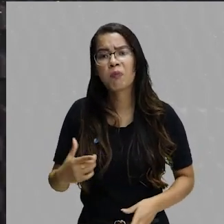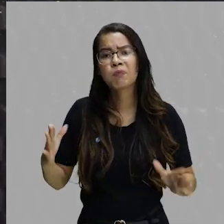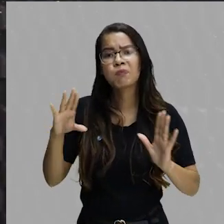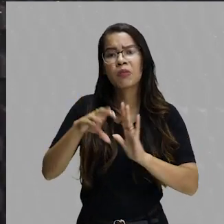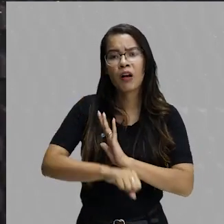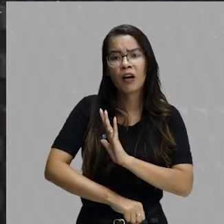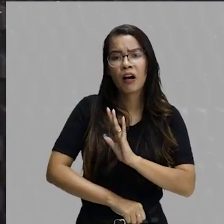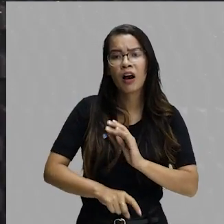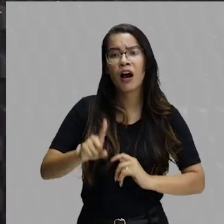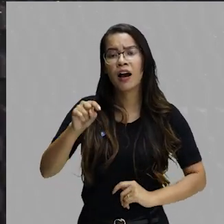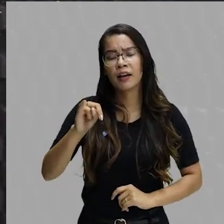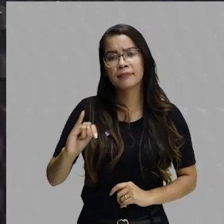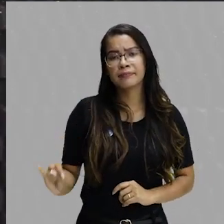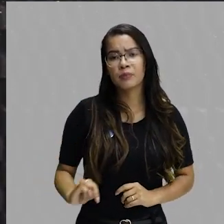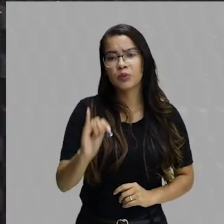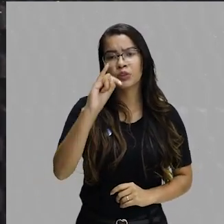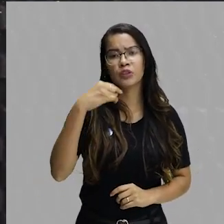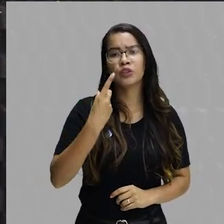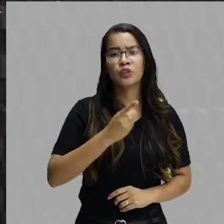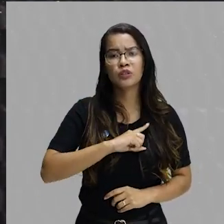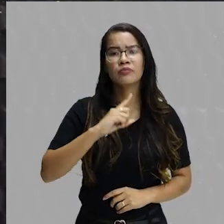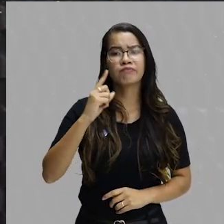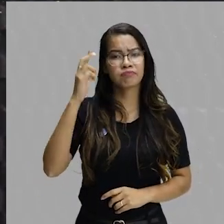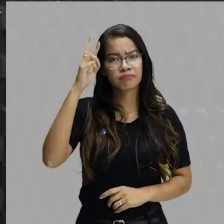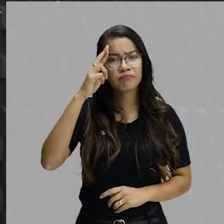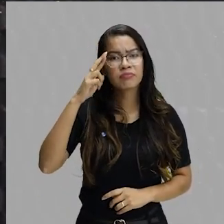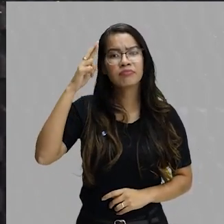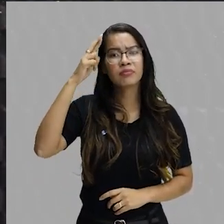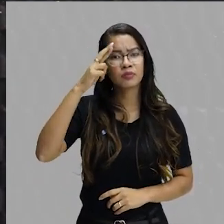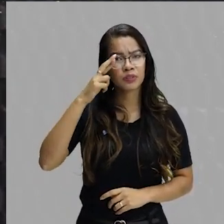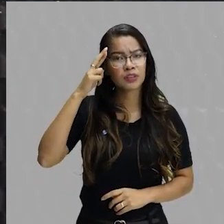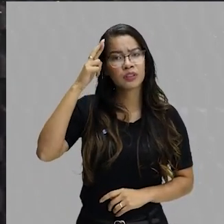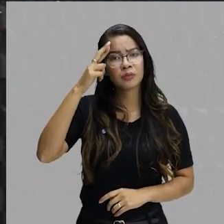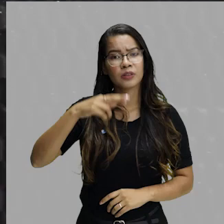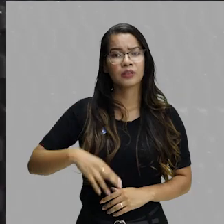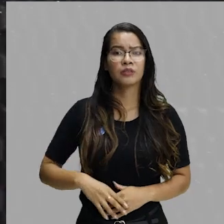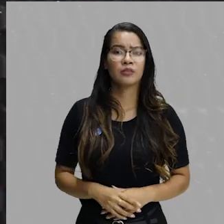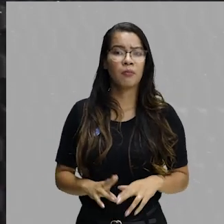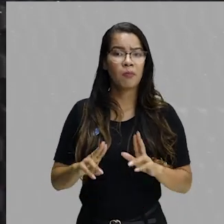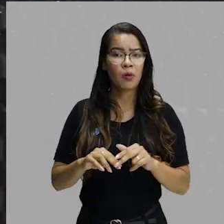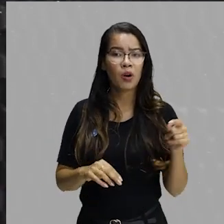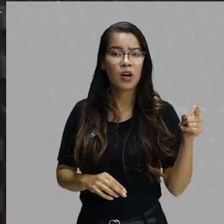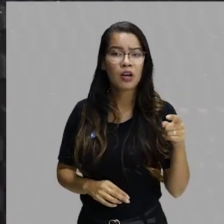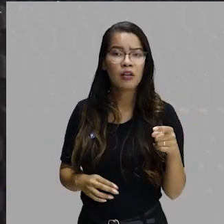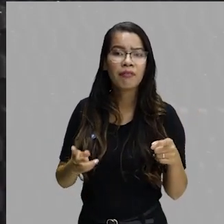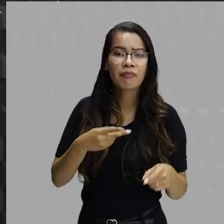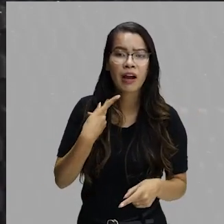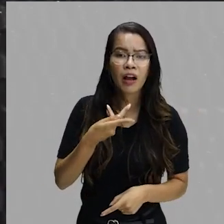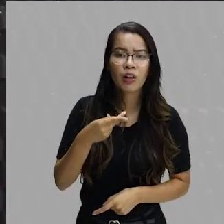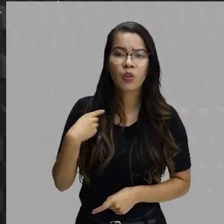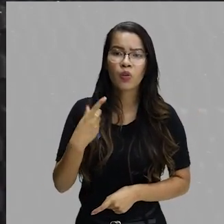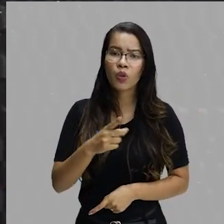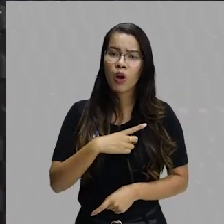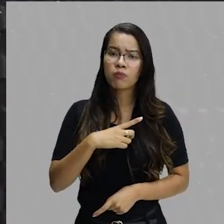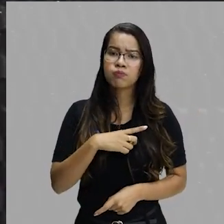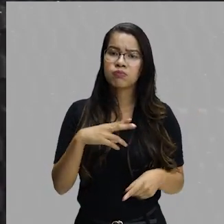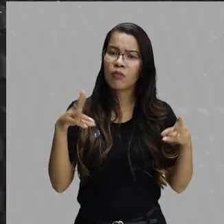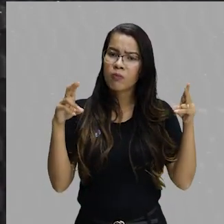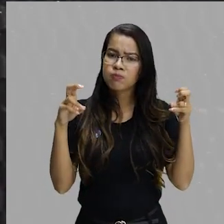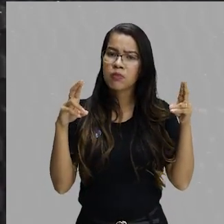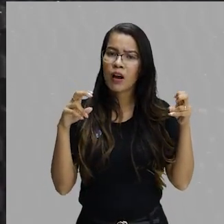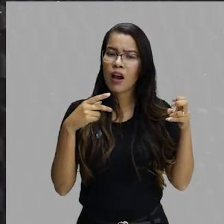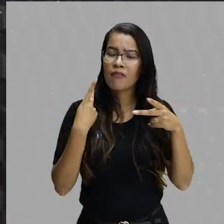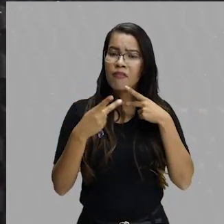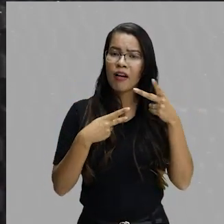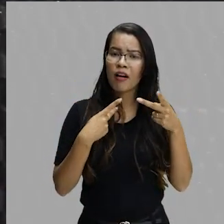Importante a gente fazer essa reflexão. Elas chegaram ao poder sem golpe. Por isso que eu digo que o nosso papel aqui é discutir o fascismo